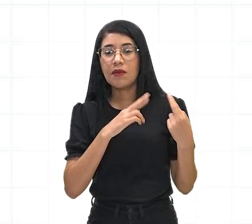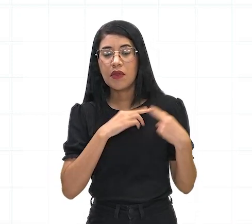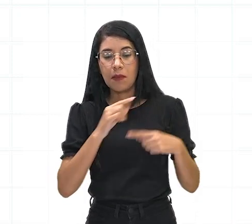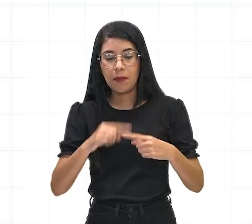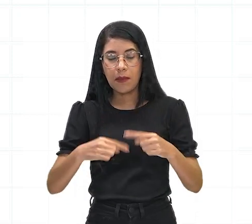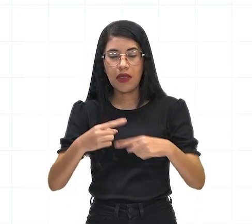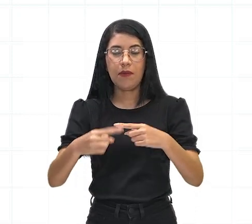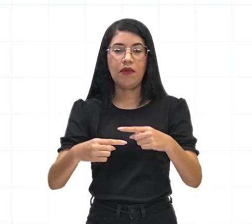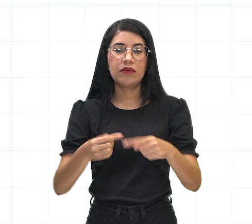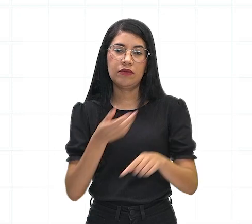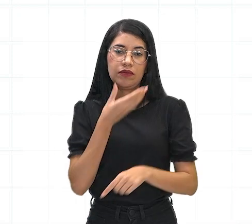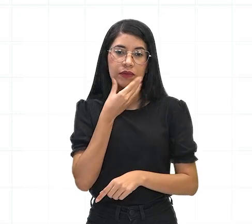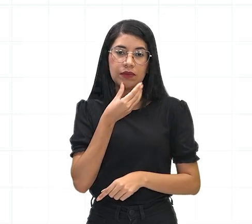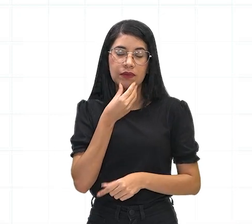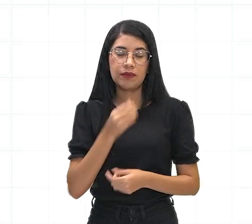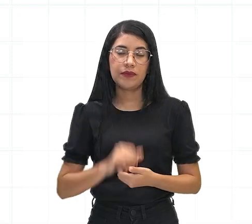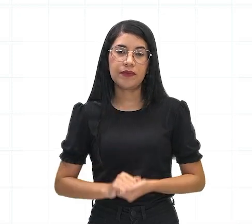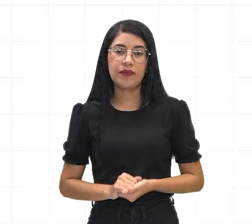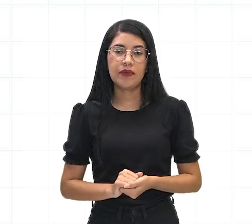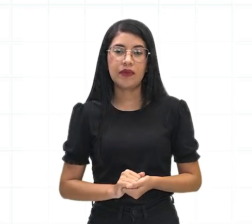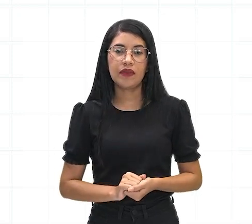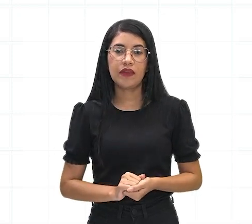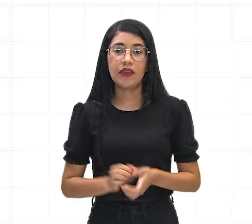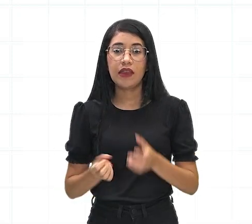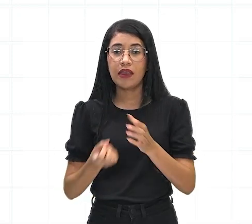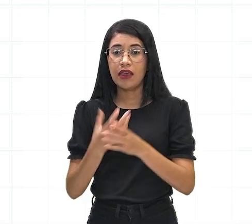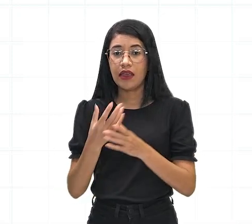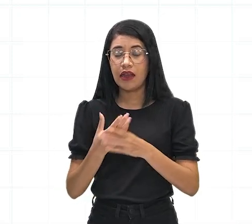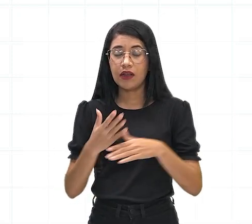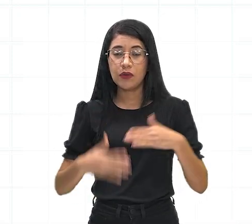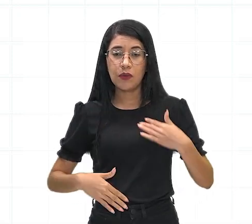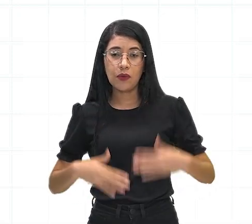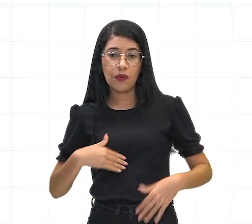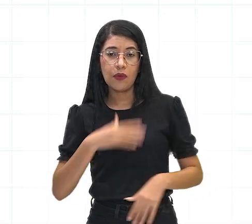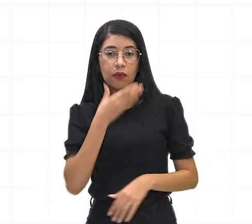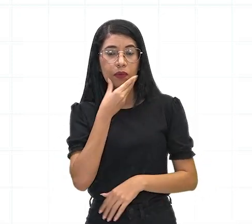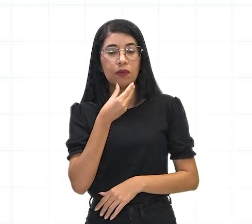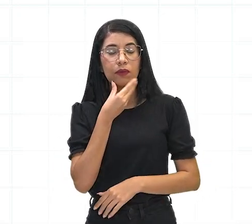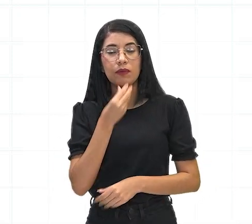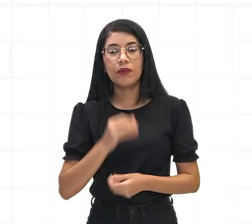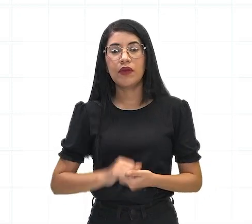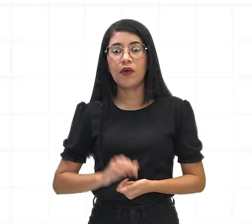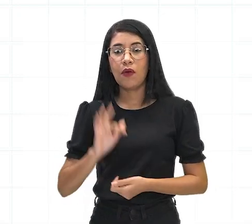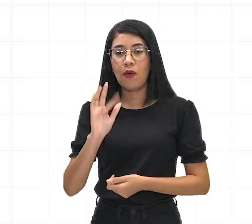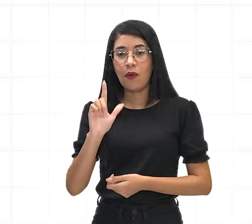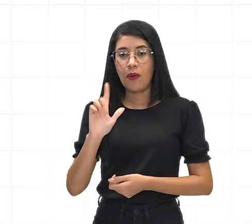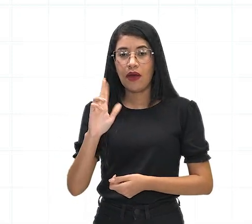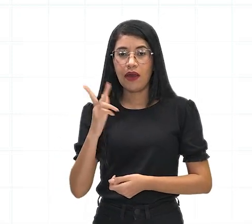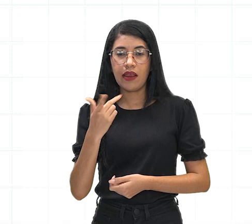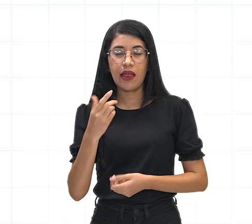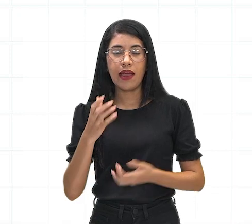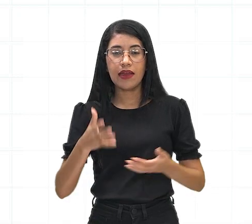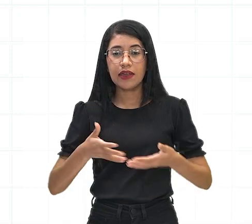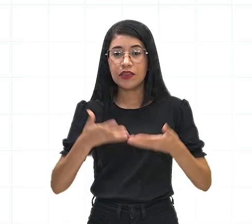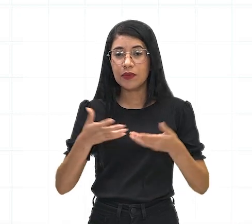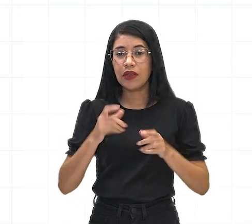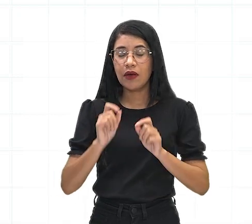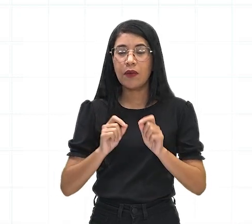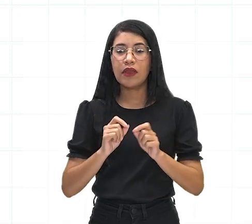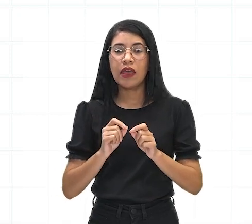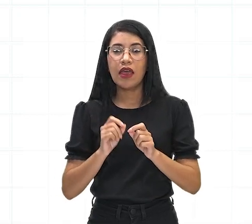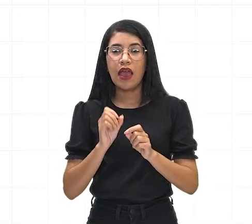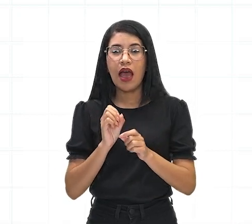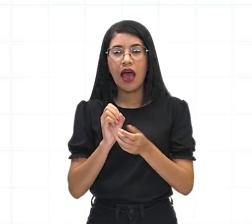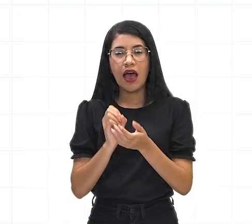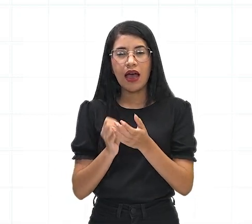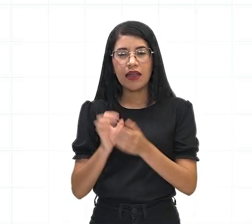responsáveis pela reprodução humana. E aí é produzida no corpo dos homens. E o LH ele vai estimular a